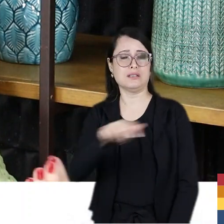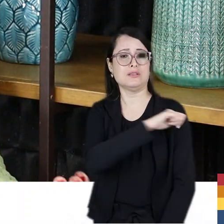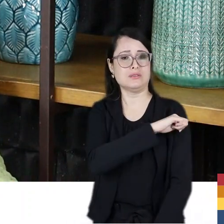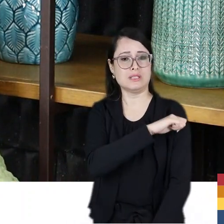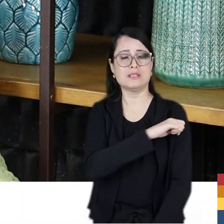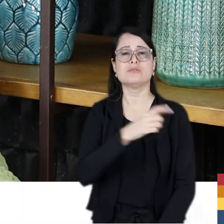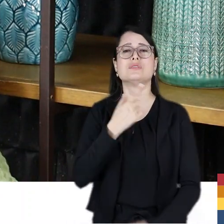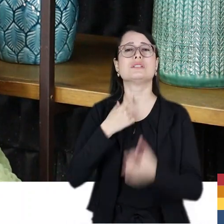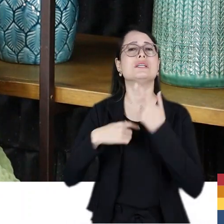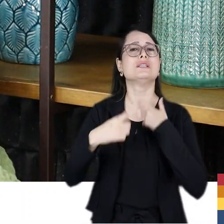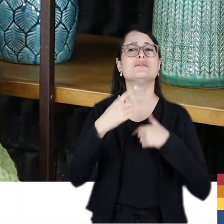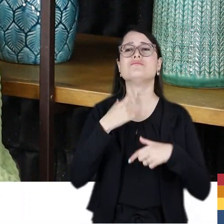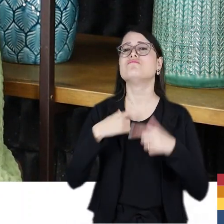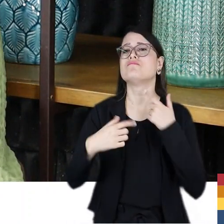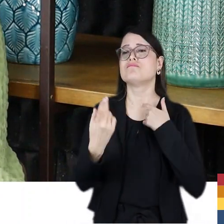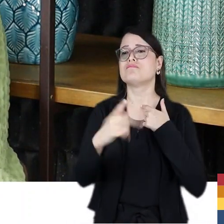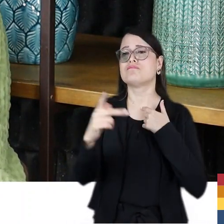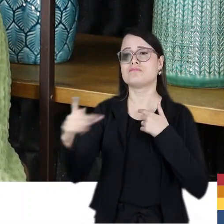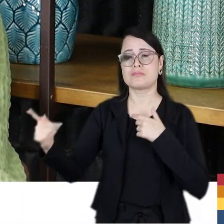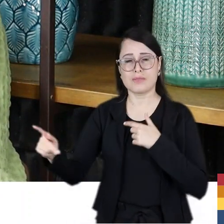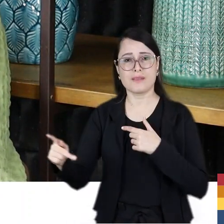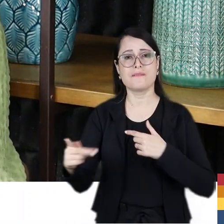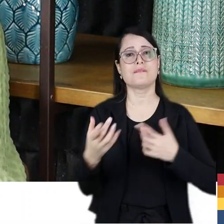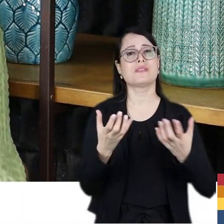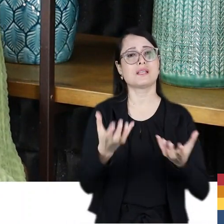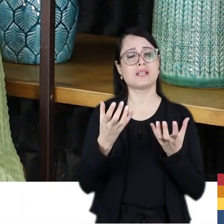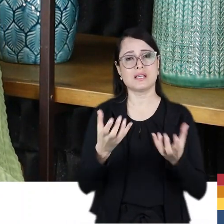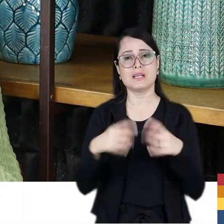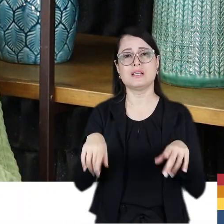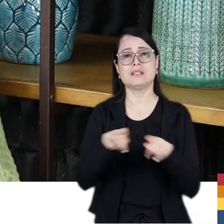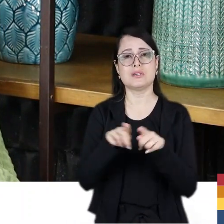das comunidades escolares, né? E da nossa sociedade maranhense.